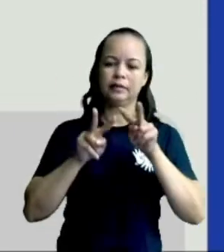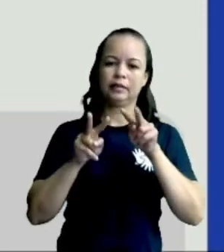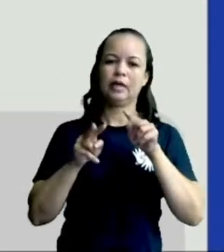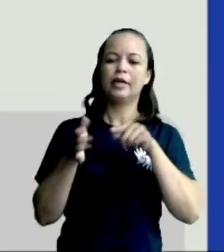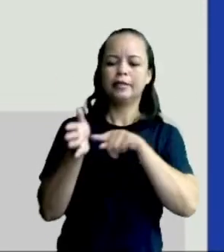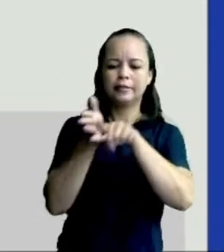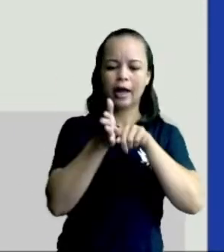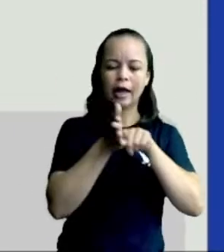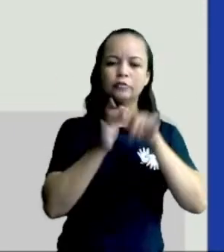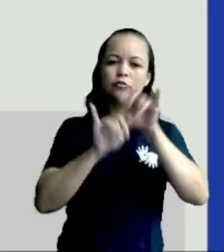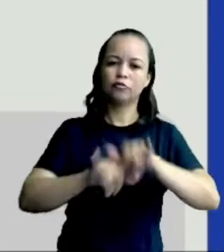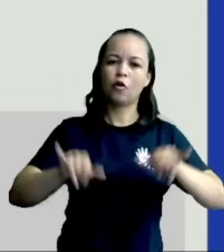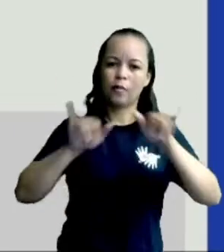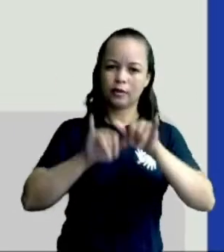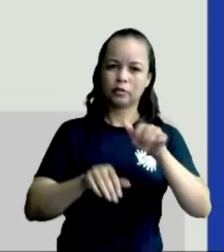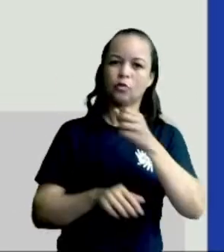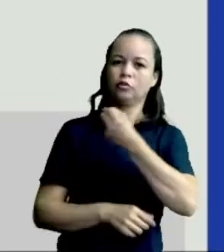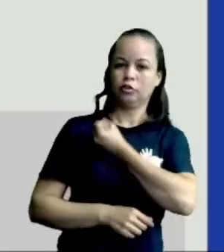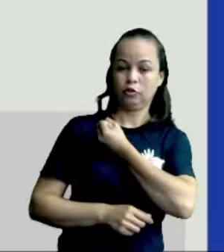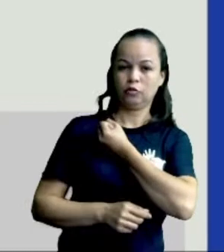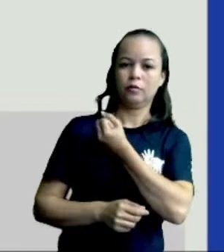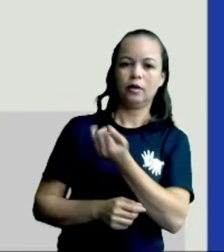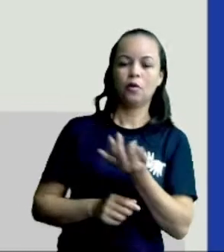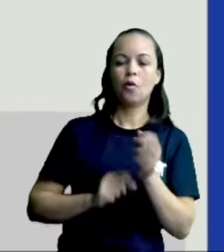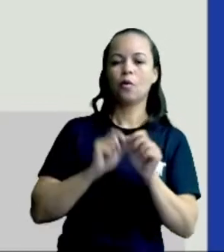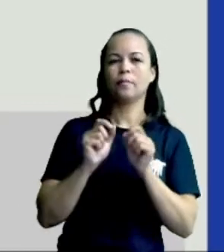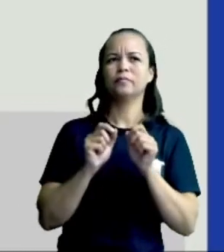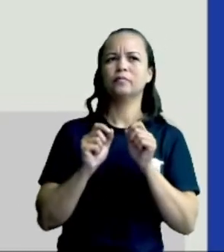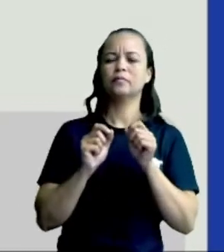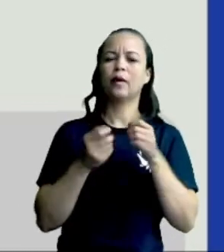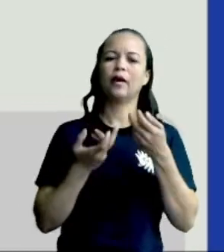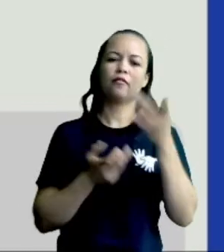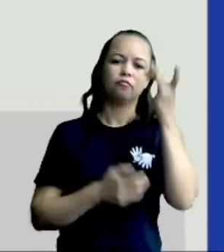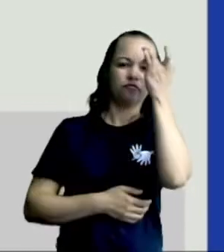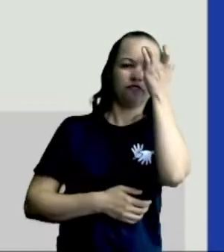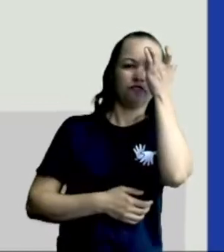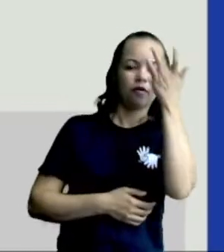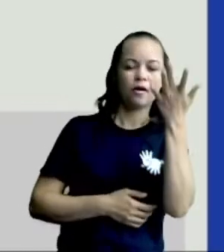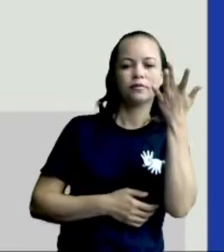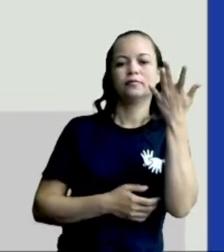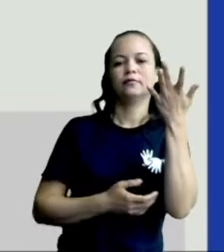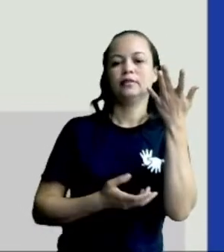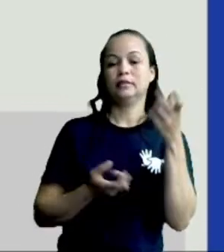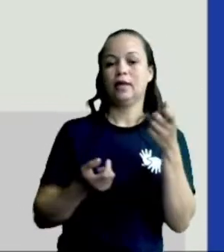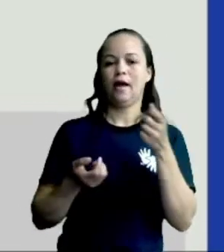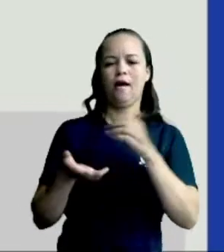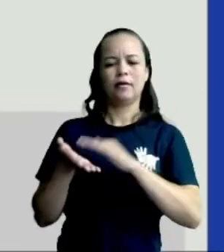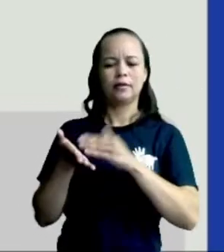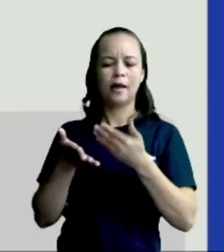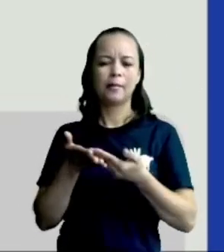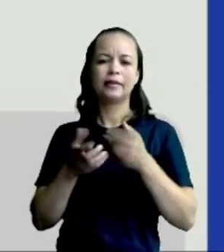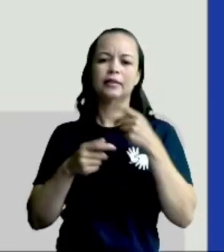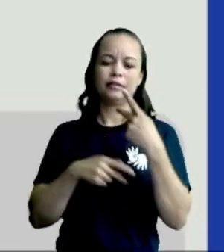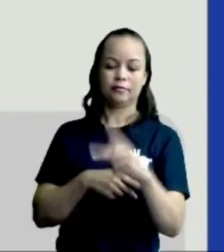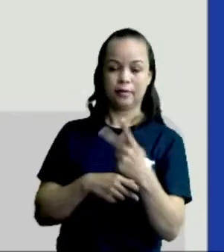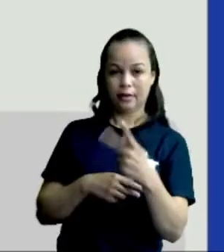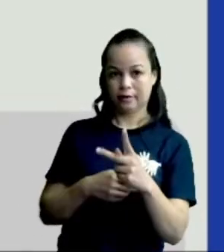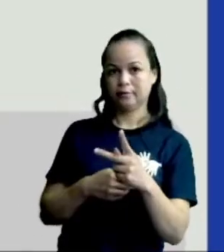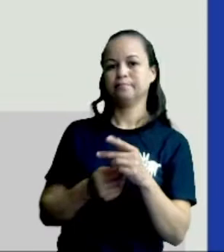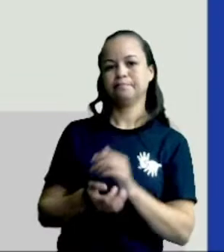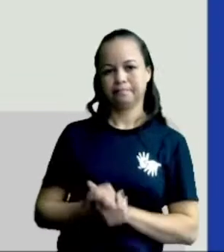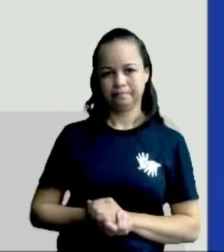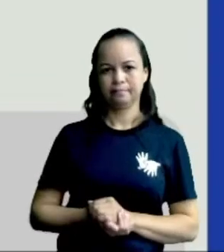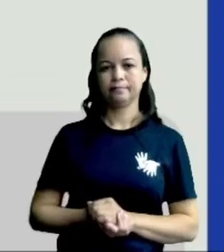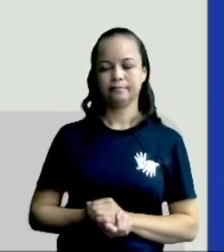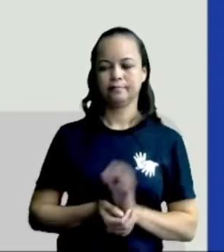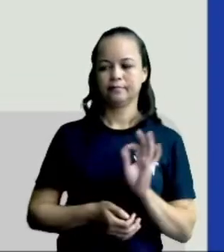e informações numéricas que servem para facilitar a interpretação destas, tá